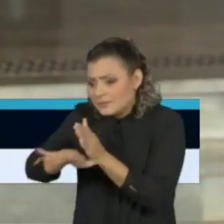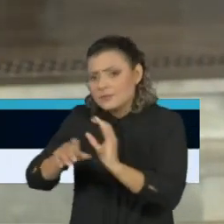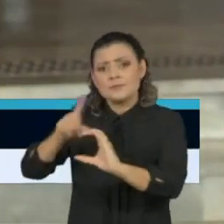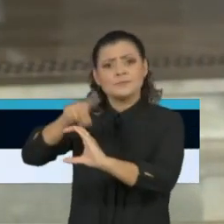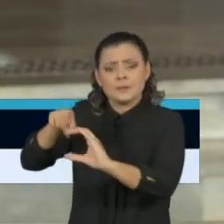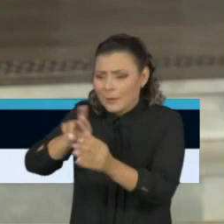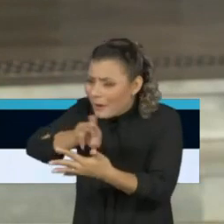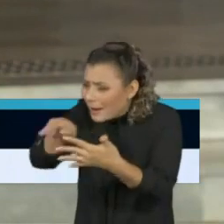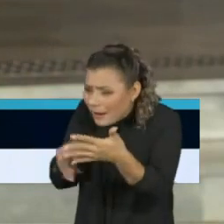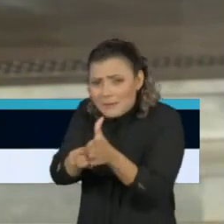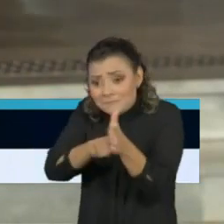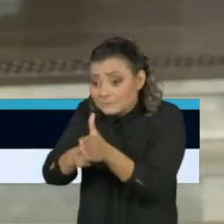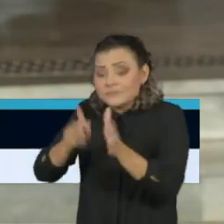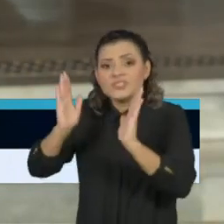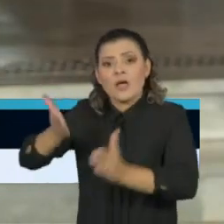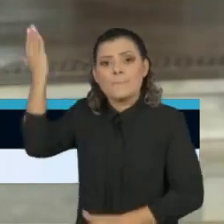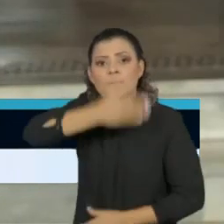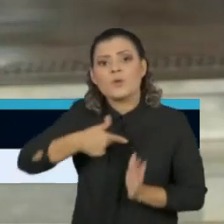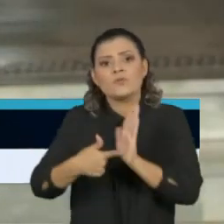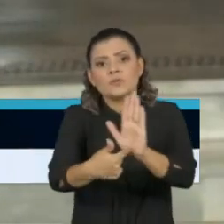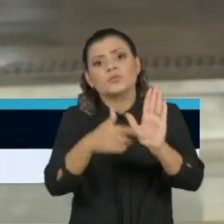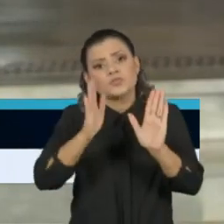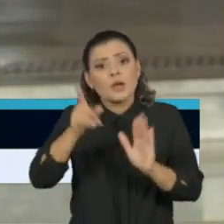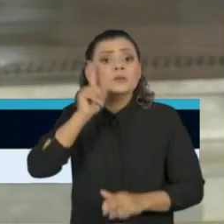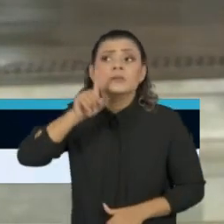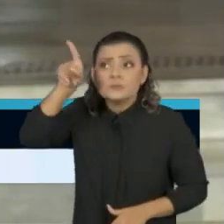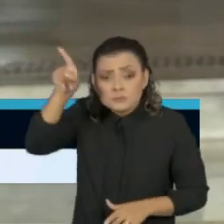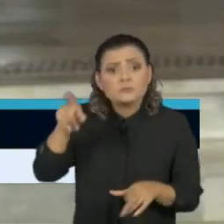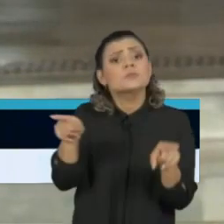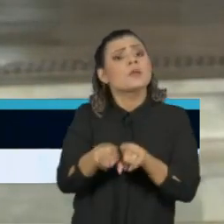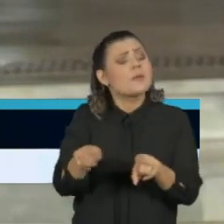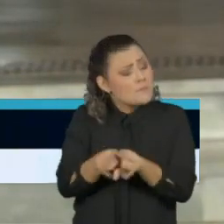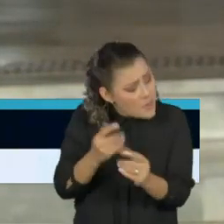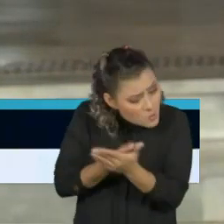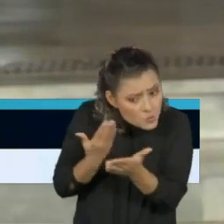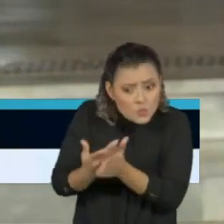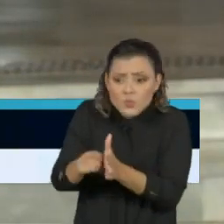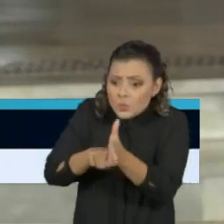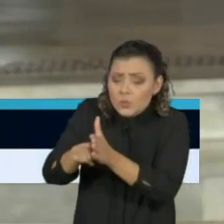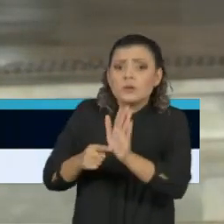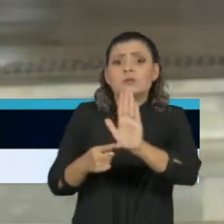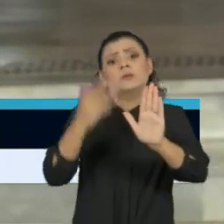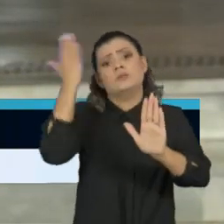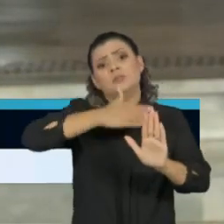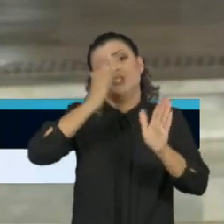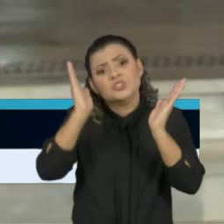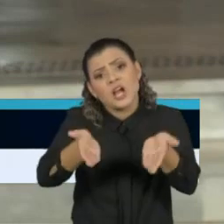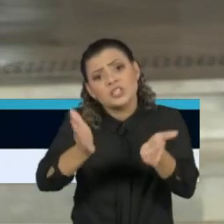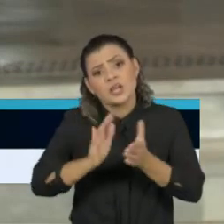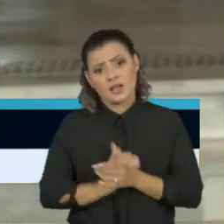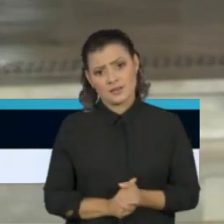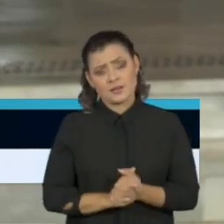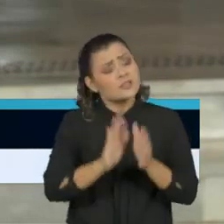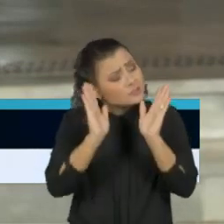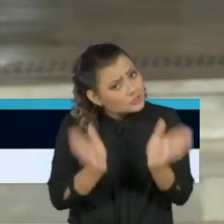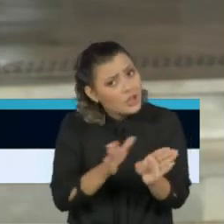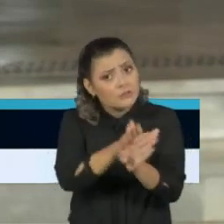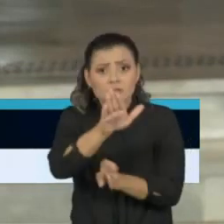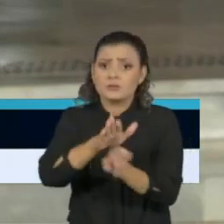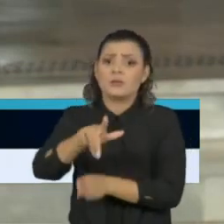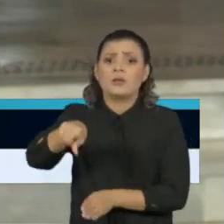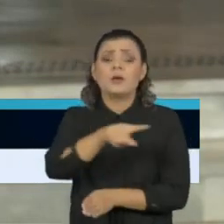grandes equipes que estão estudando isso, os americanos em especial, né, que apareceram muito esse final de semana, reforçando isso.